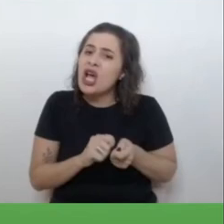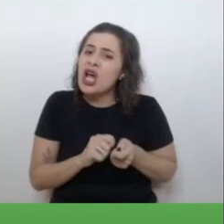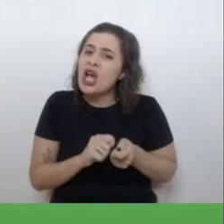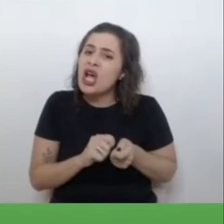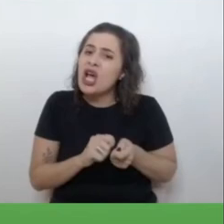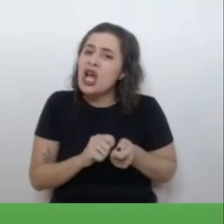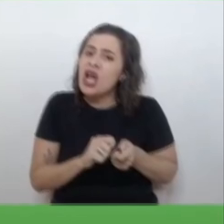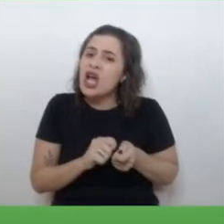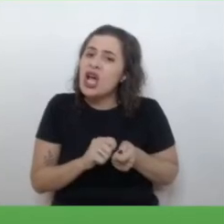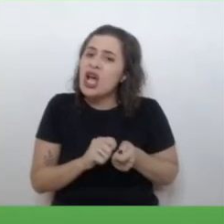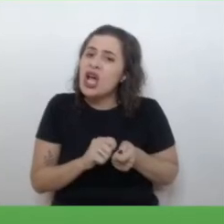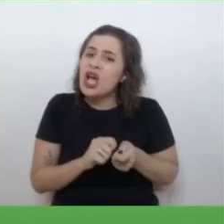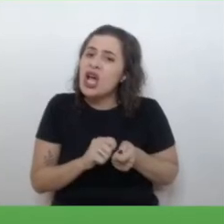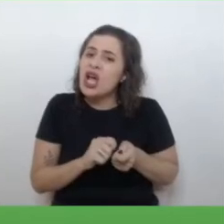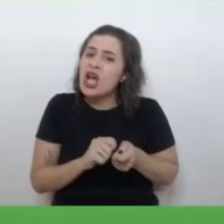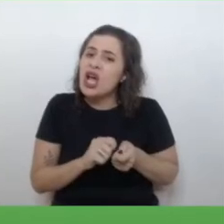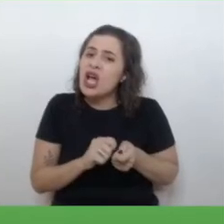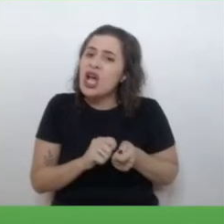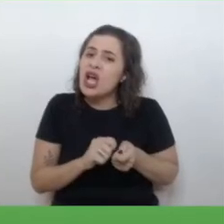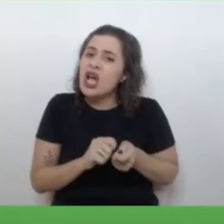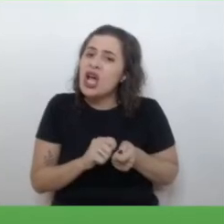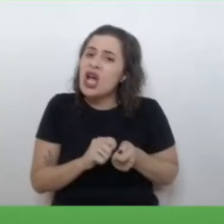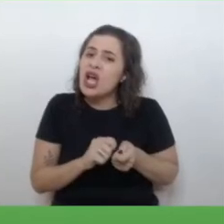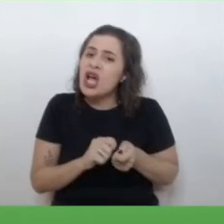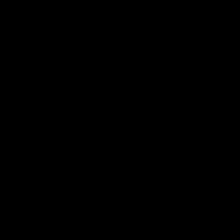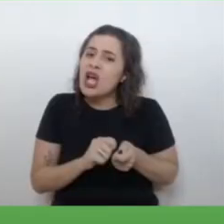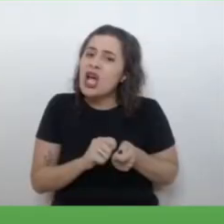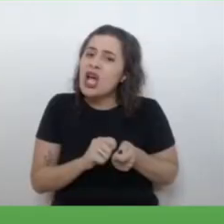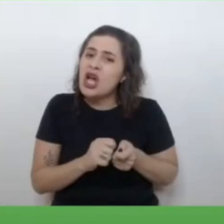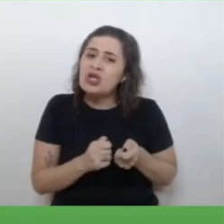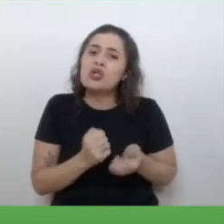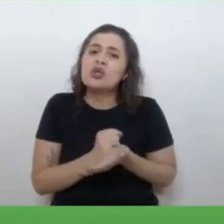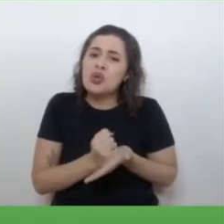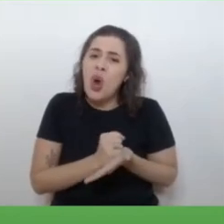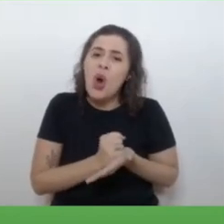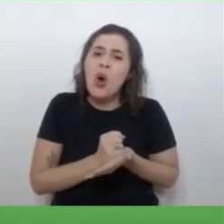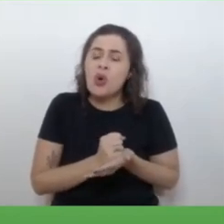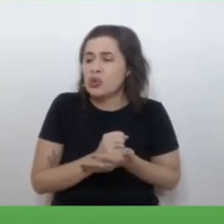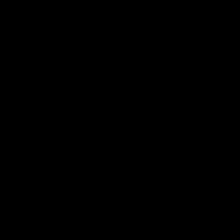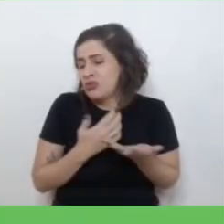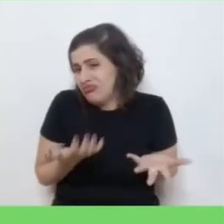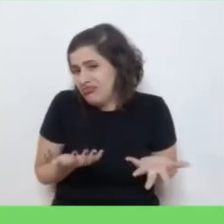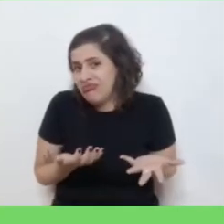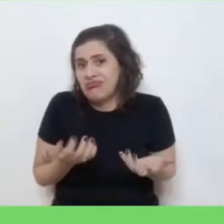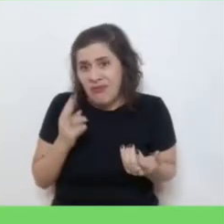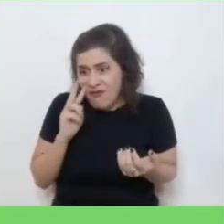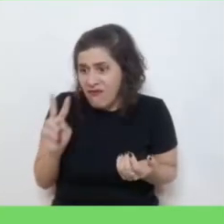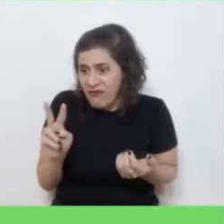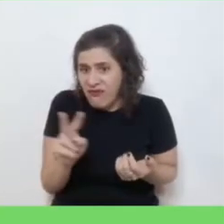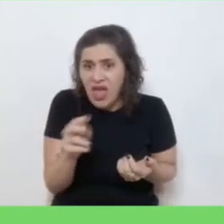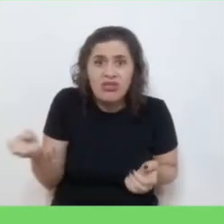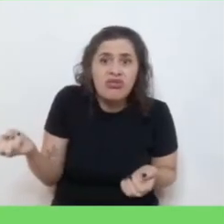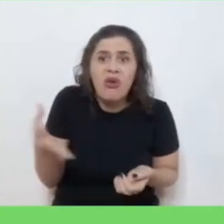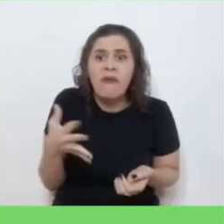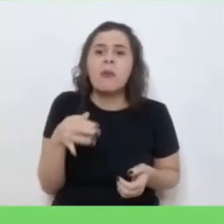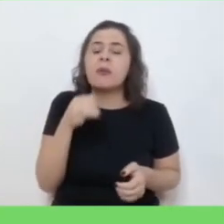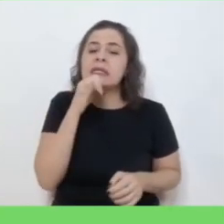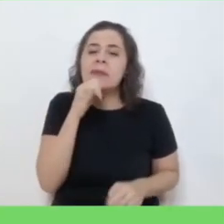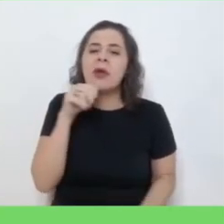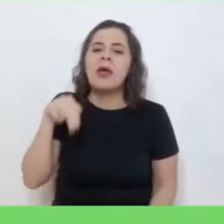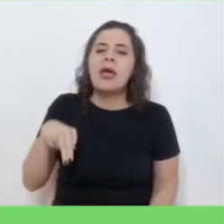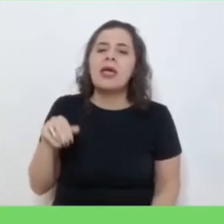você ganha um curso aqui conosco, gente. Vamos ver juntos. Vamos lá. Como tudo novo, né? Os NFTs,